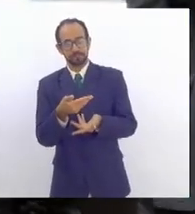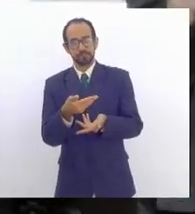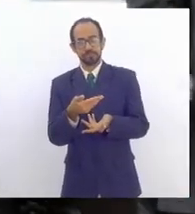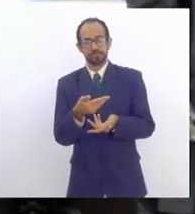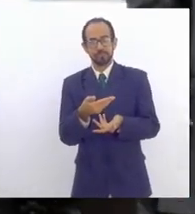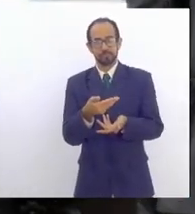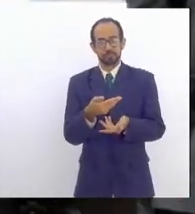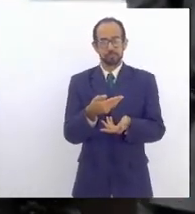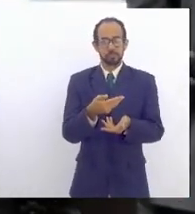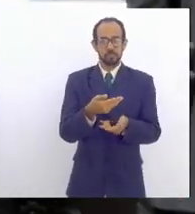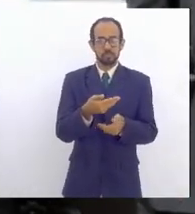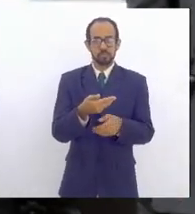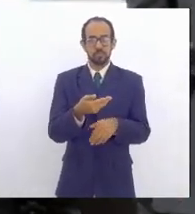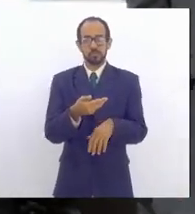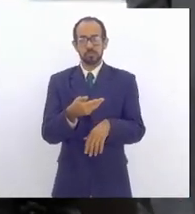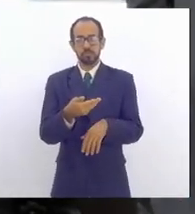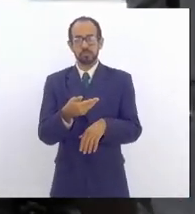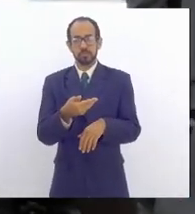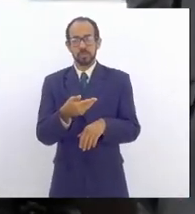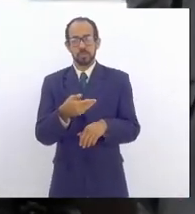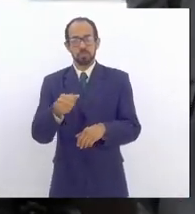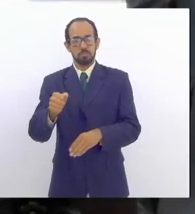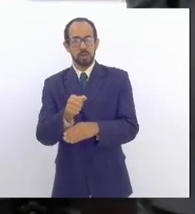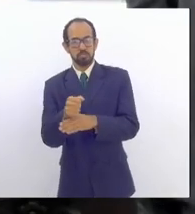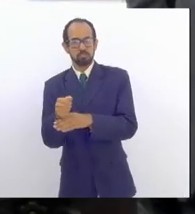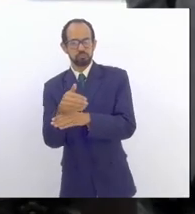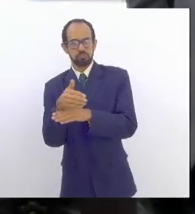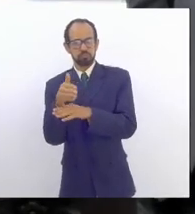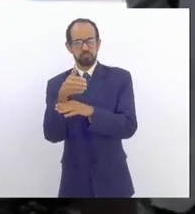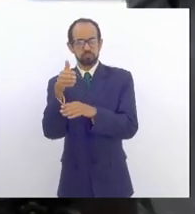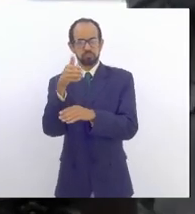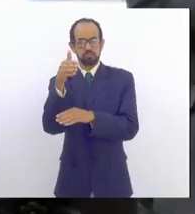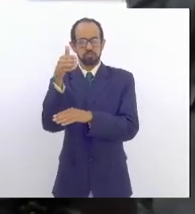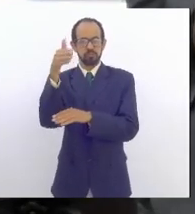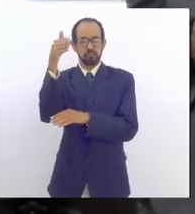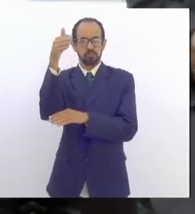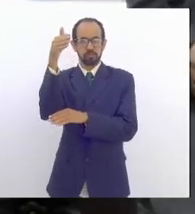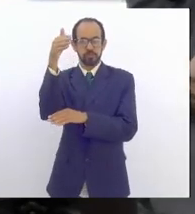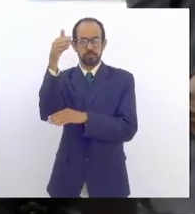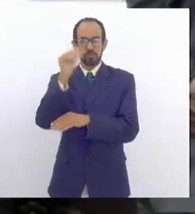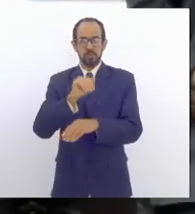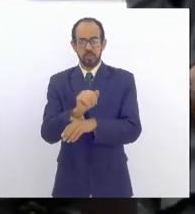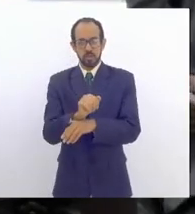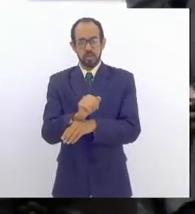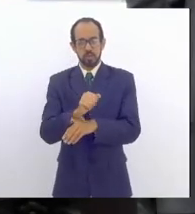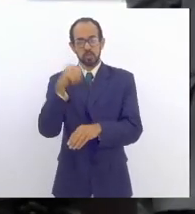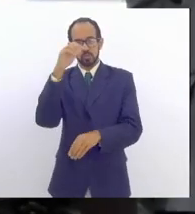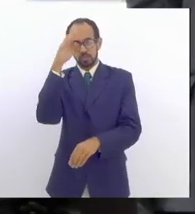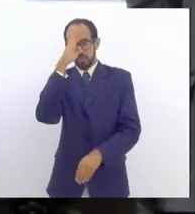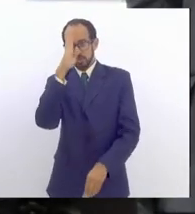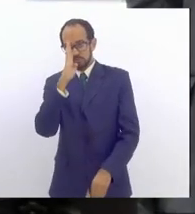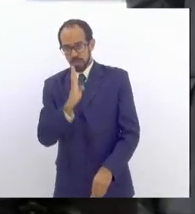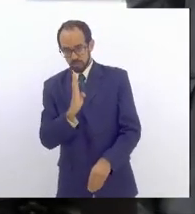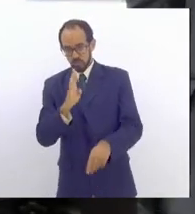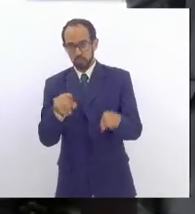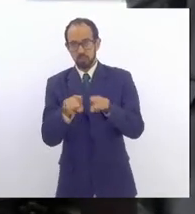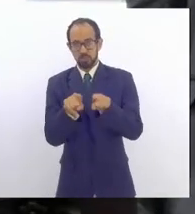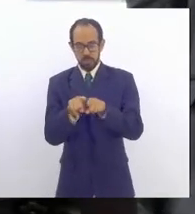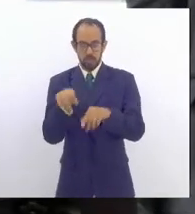para o hasteamento da bandeira, das bandeiras nacional e do Estado do Rio de